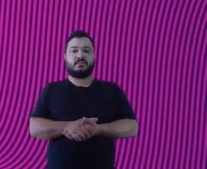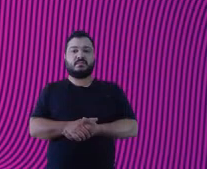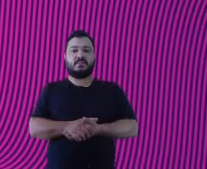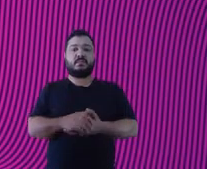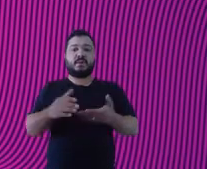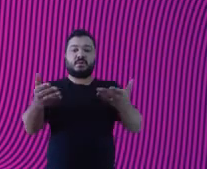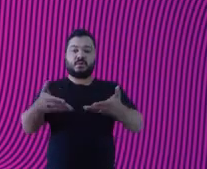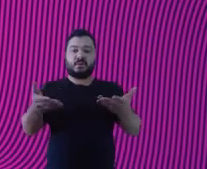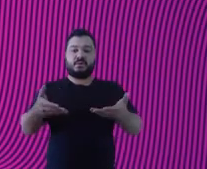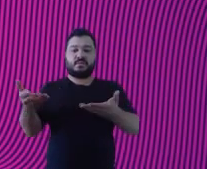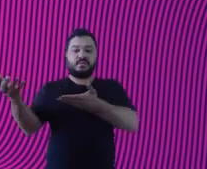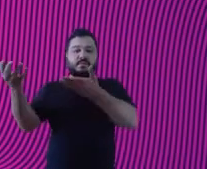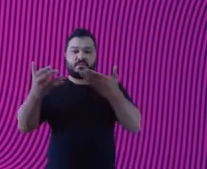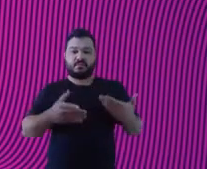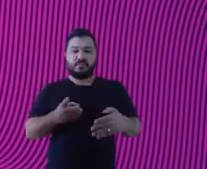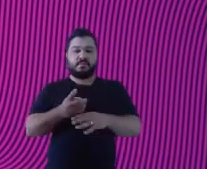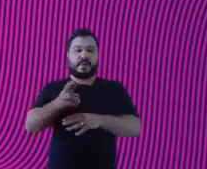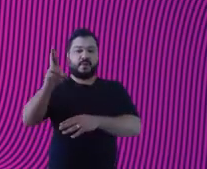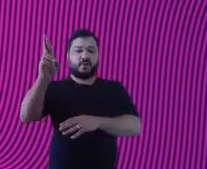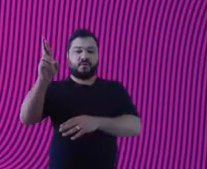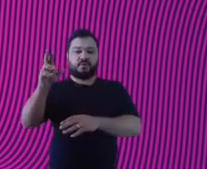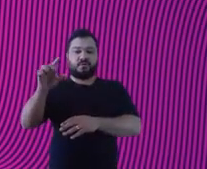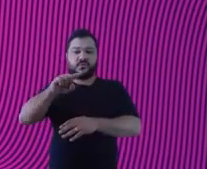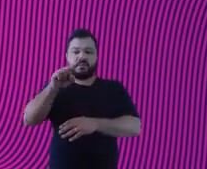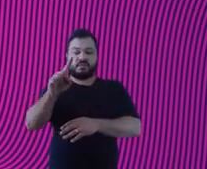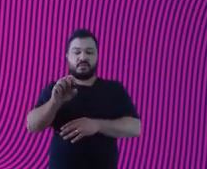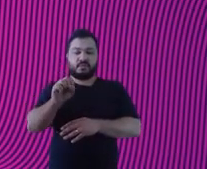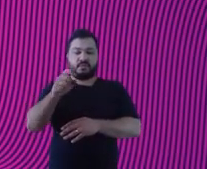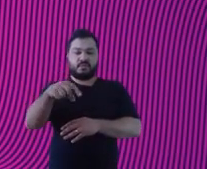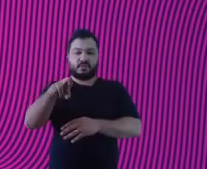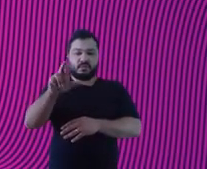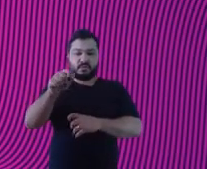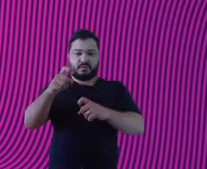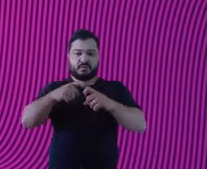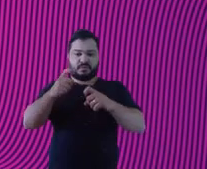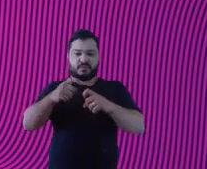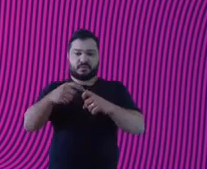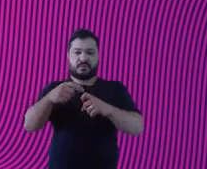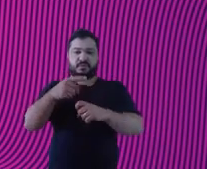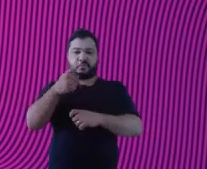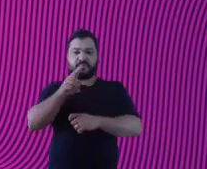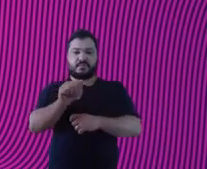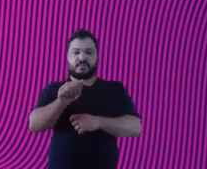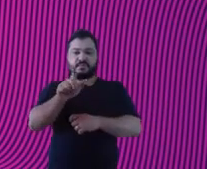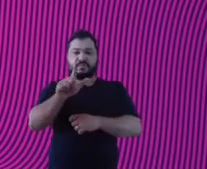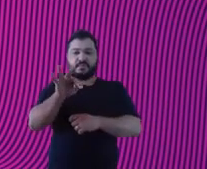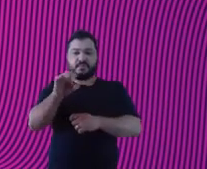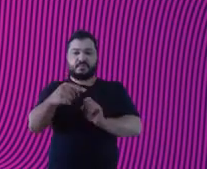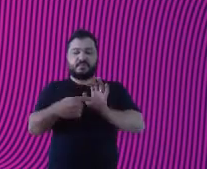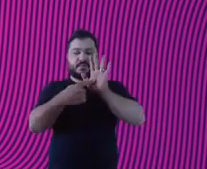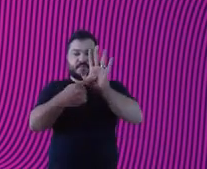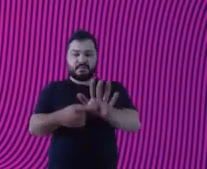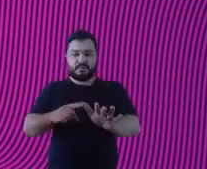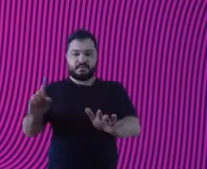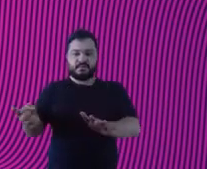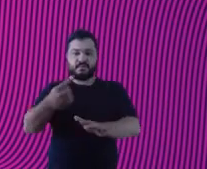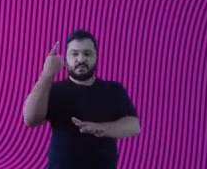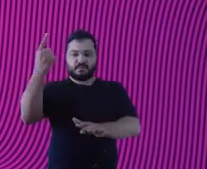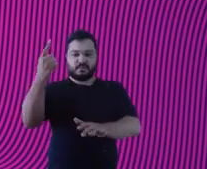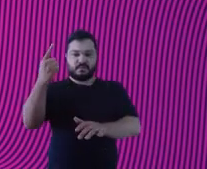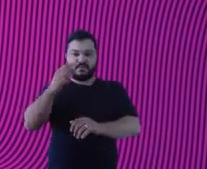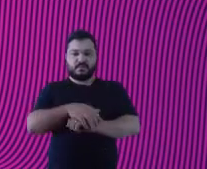queria convidar a doutora Suzana Gonzaga, médica hematologista do Hospital Paulistano, para apresentar aí o primeiro caso.